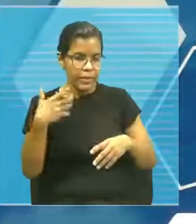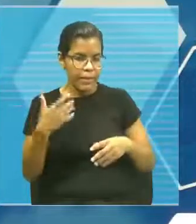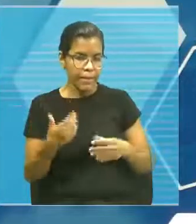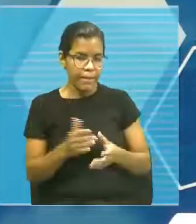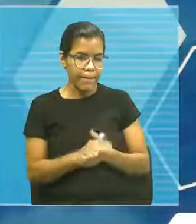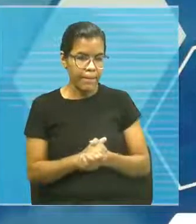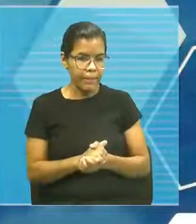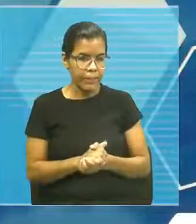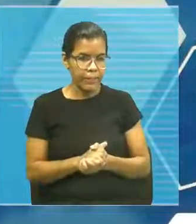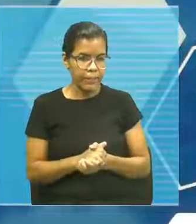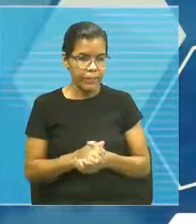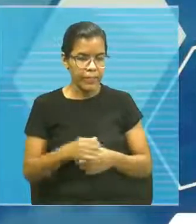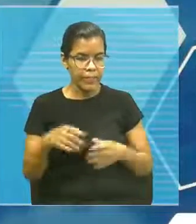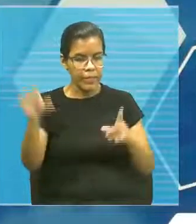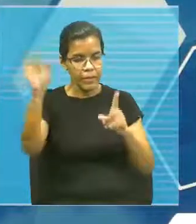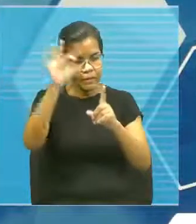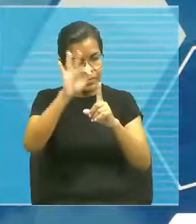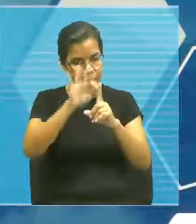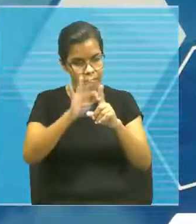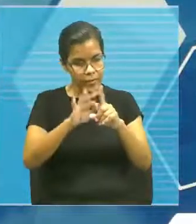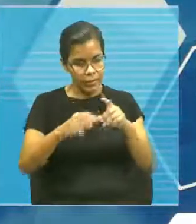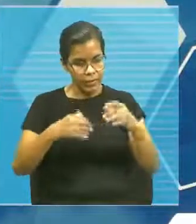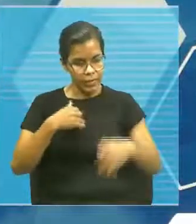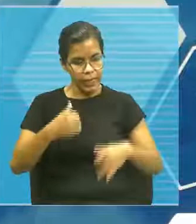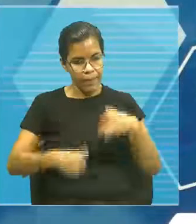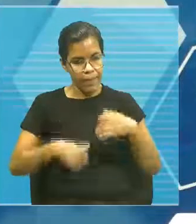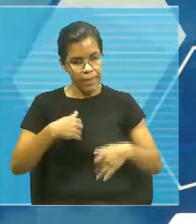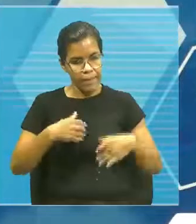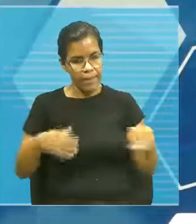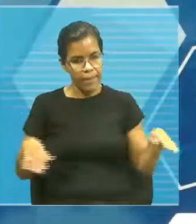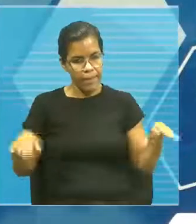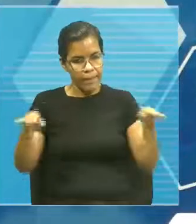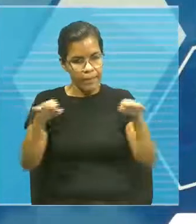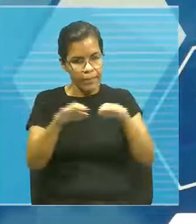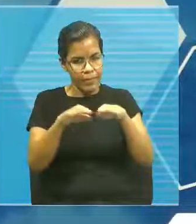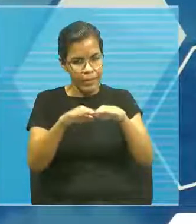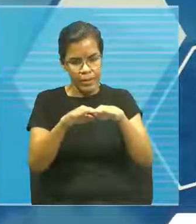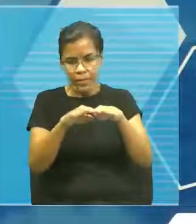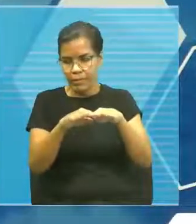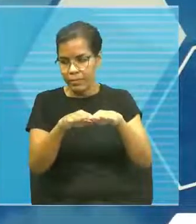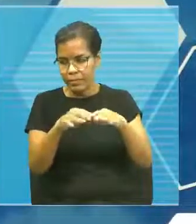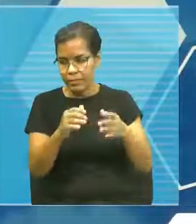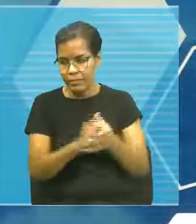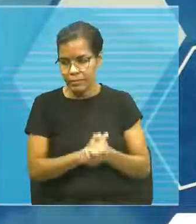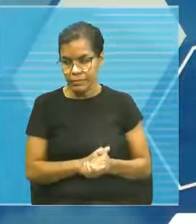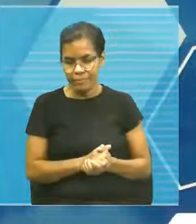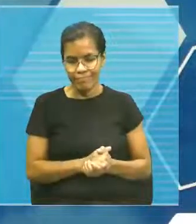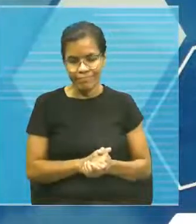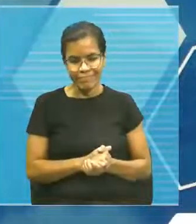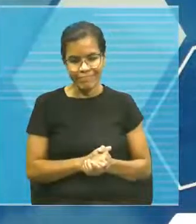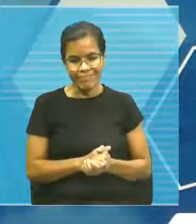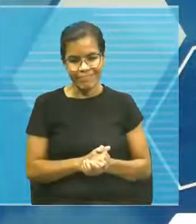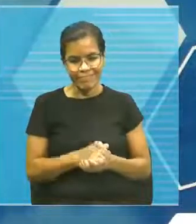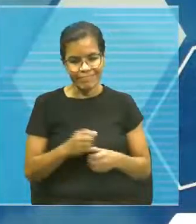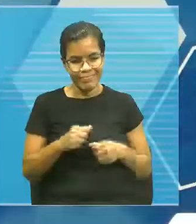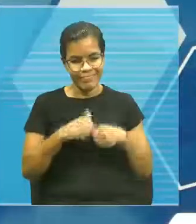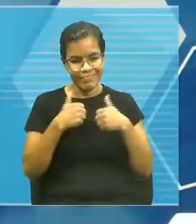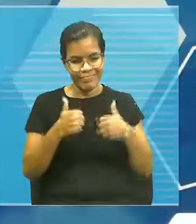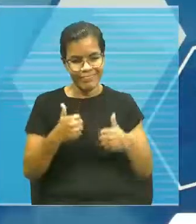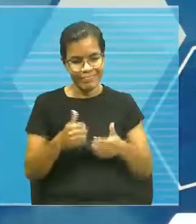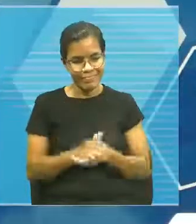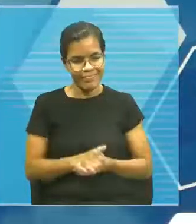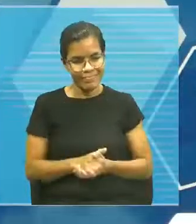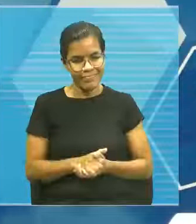tendência é que a temperatura desses corpos se equilibrem. tá bom? A